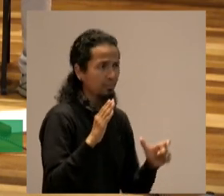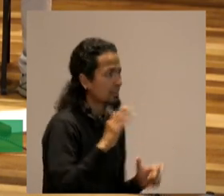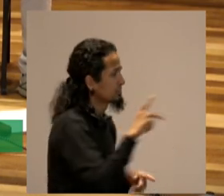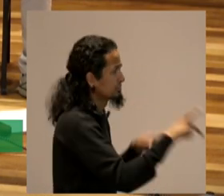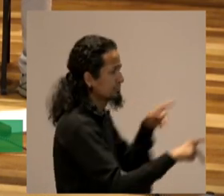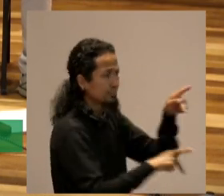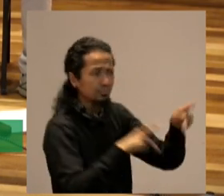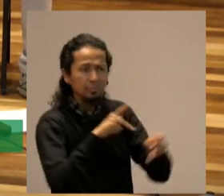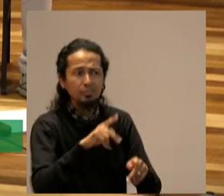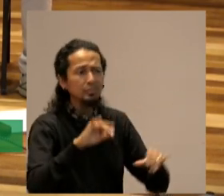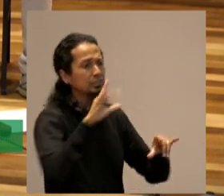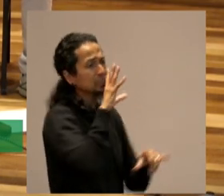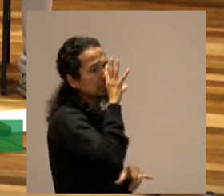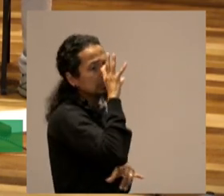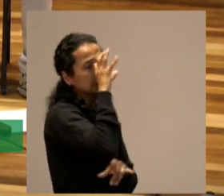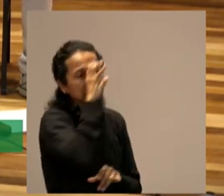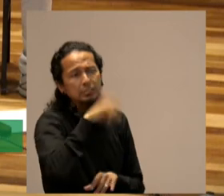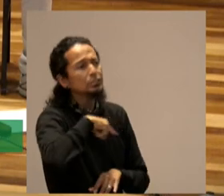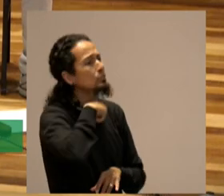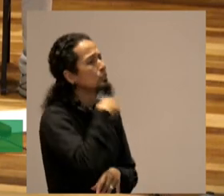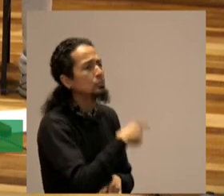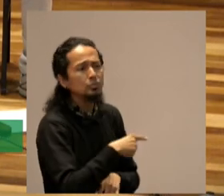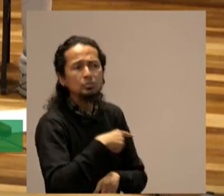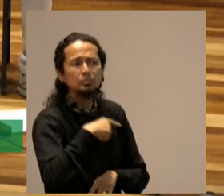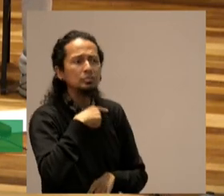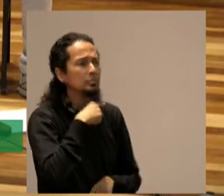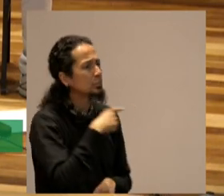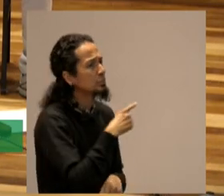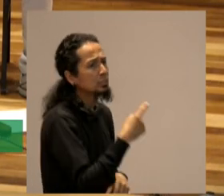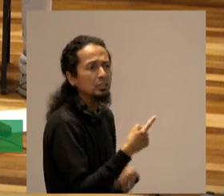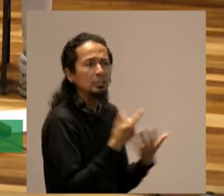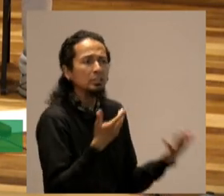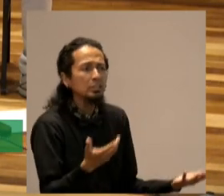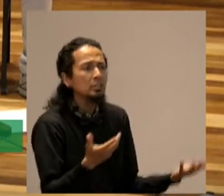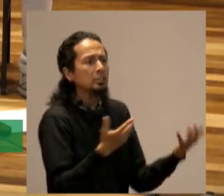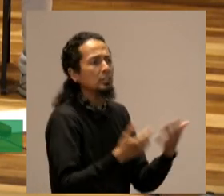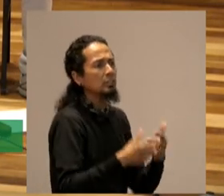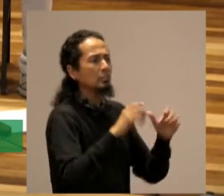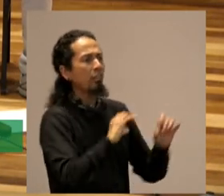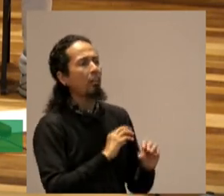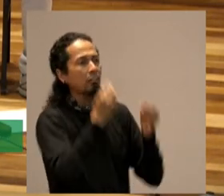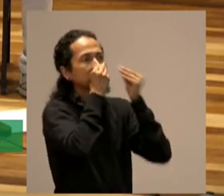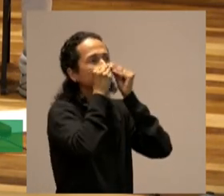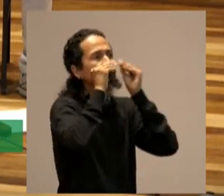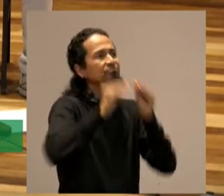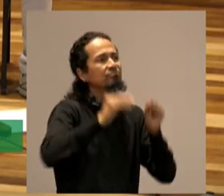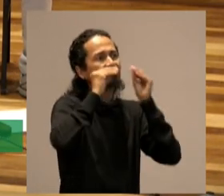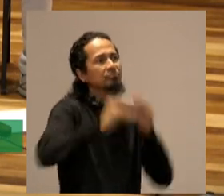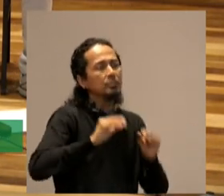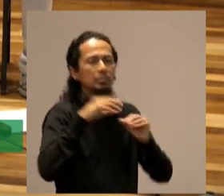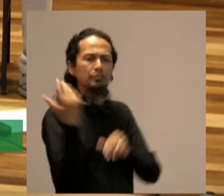não aguentam mais. Você que não soube cuidar, você que negou o amor, vem aprender na